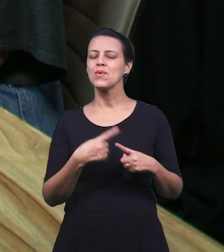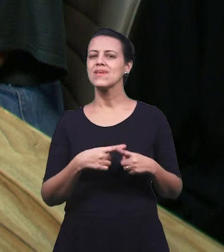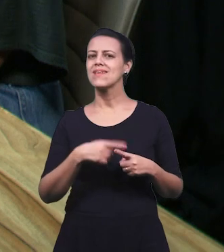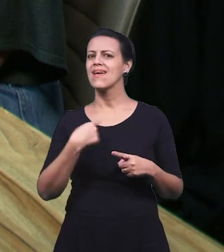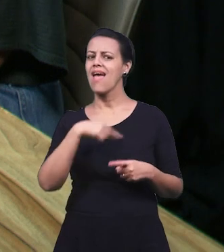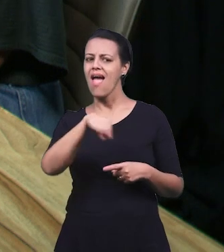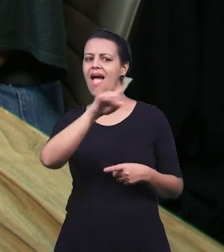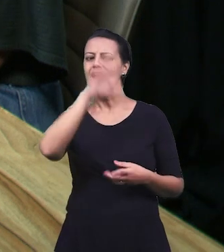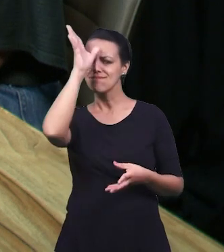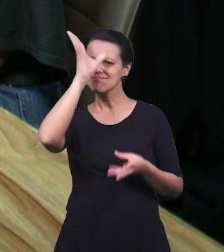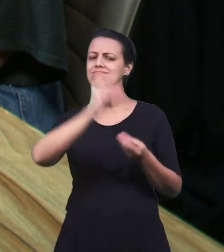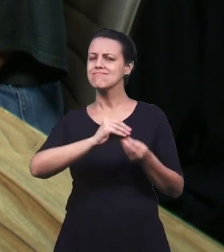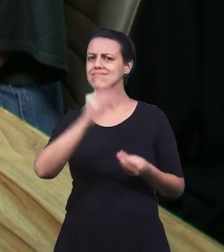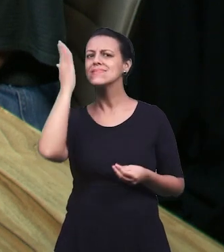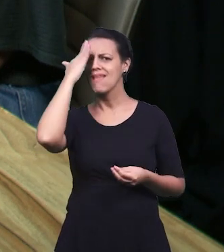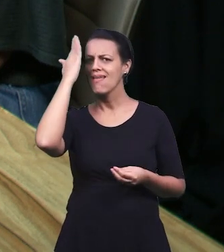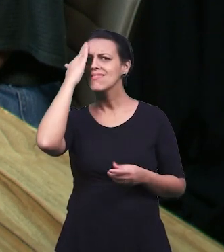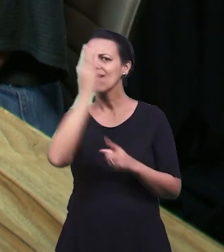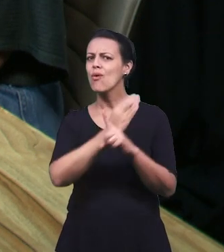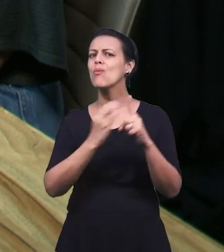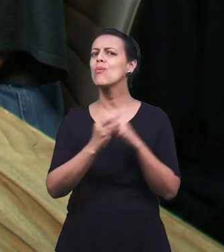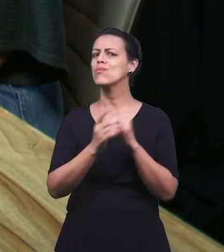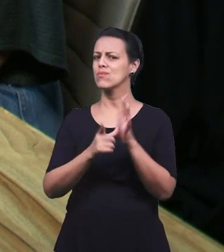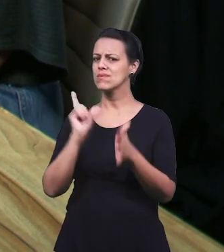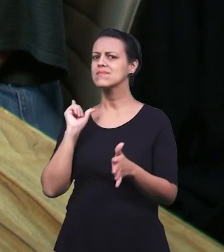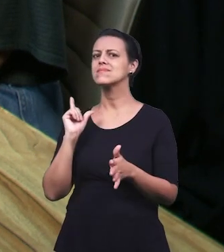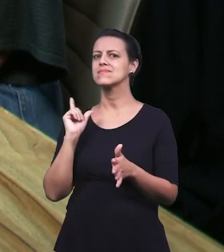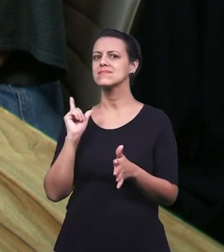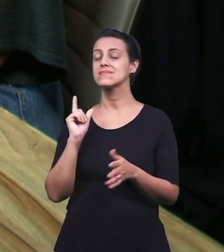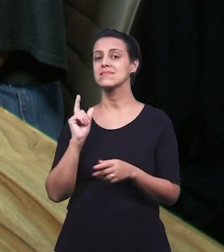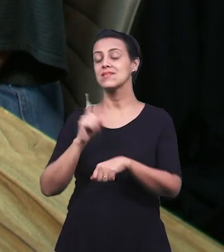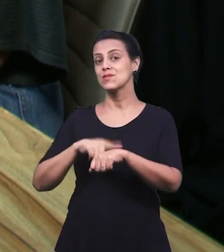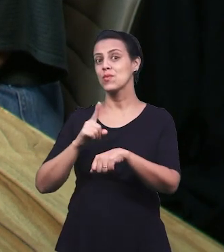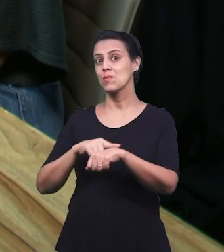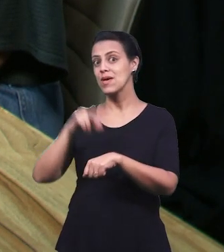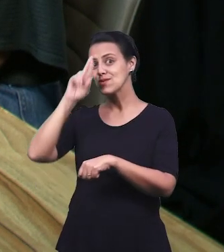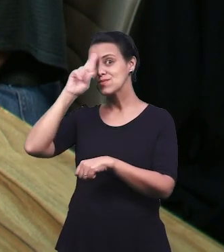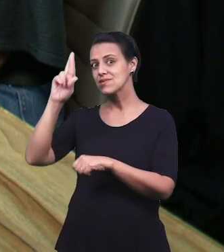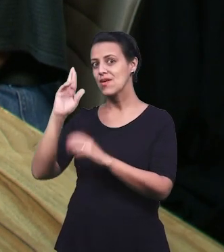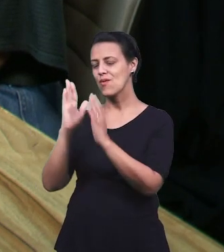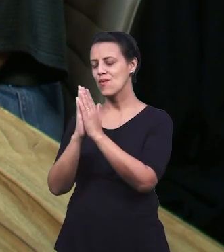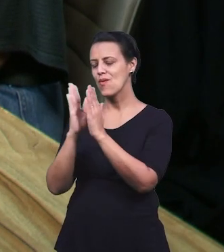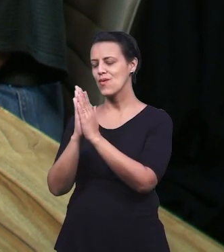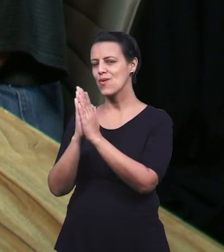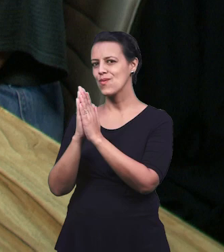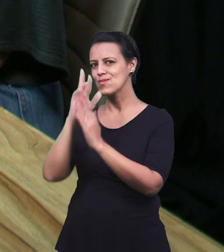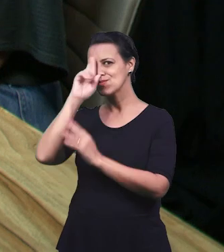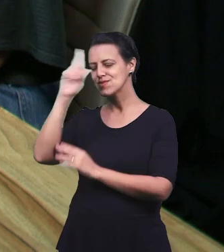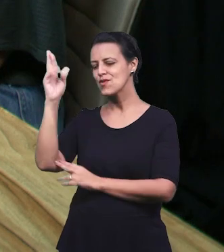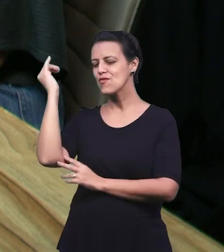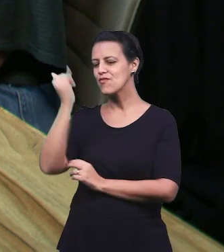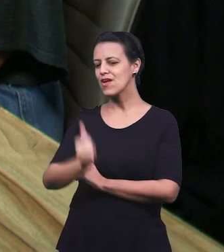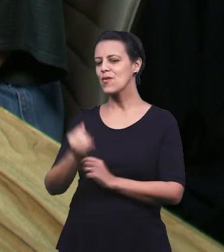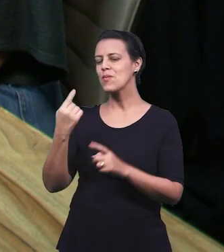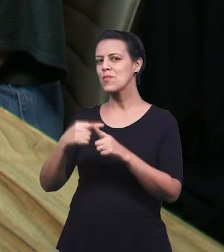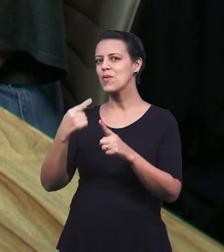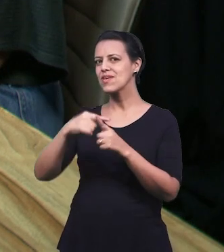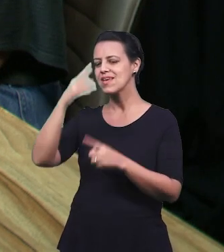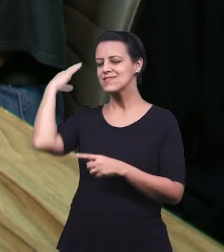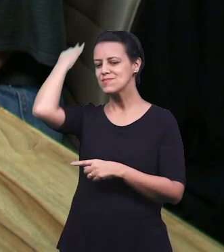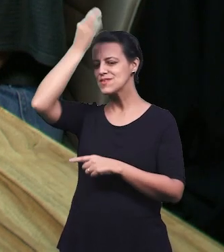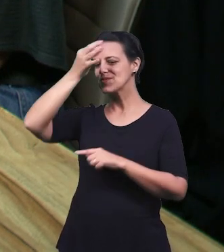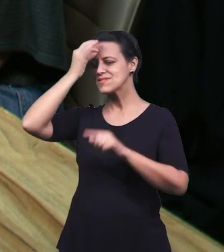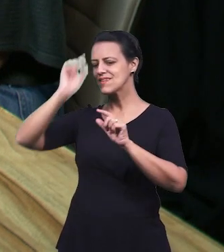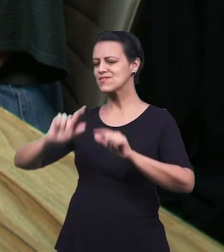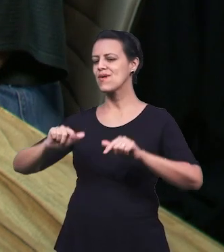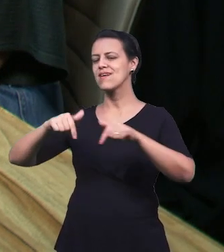entenderam do culto passado, glória a Deus. No final, quando foram orar por nós, o Senhor falou assim: "Como que é o agir do Espírito Santo? Minhas servas,